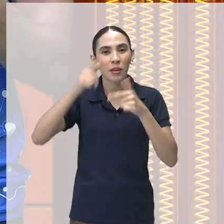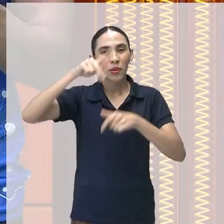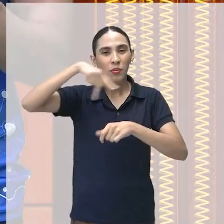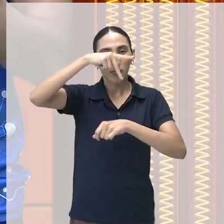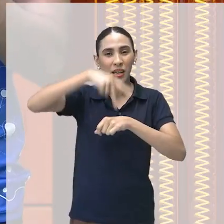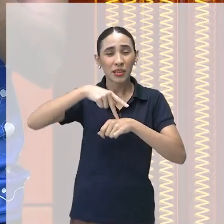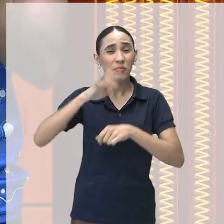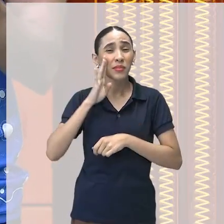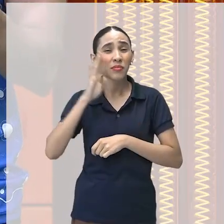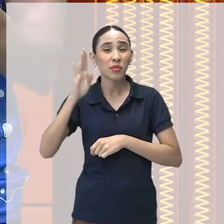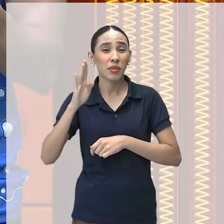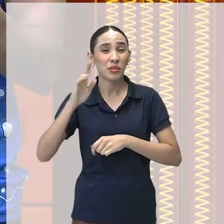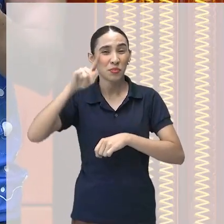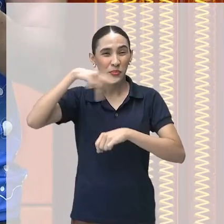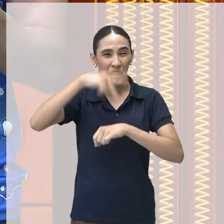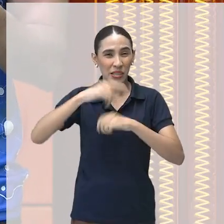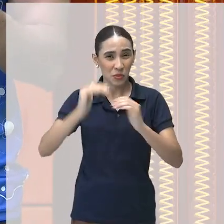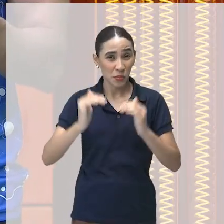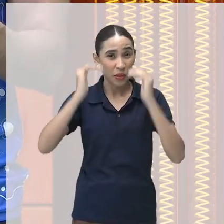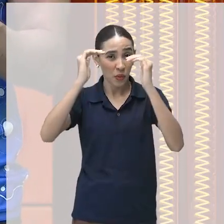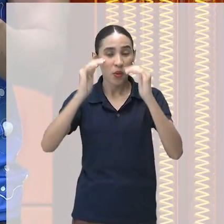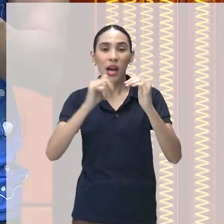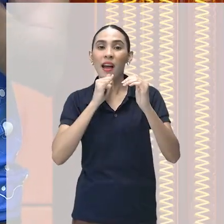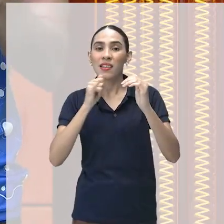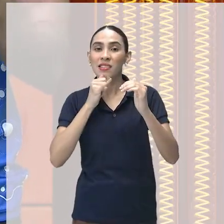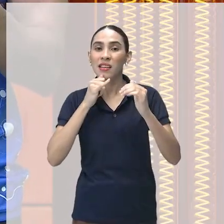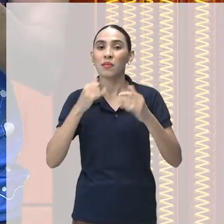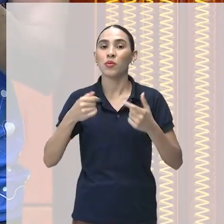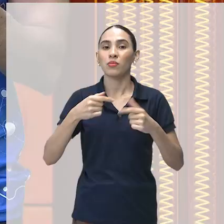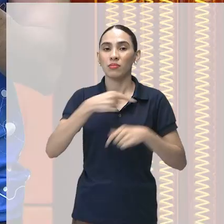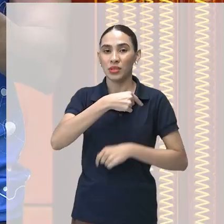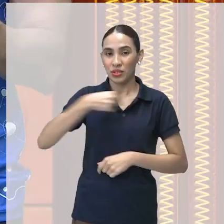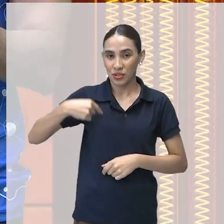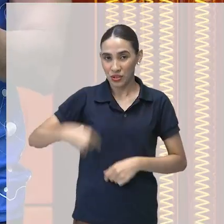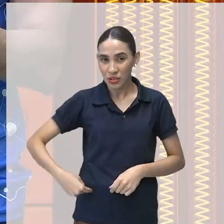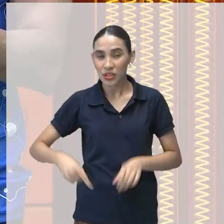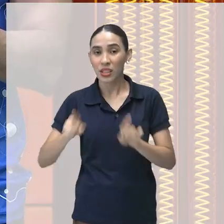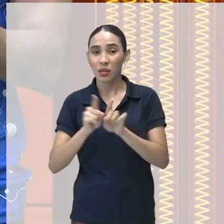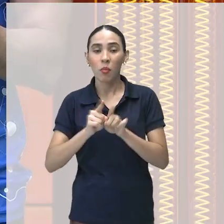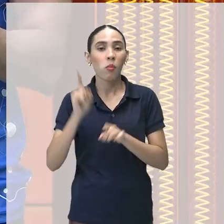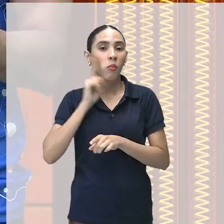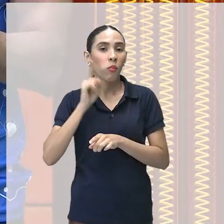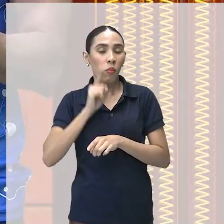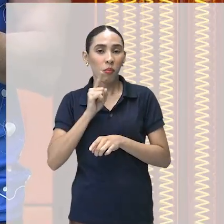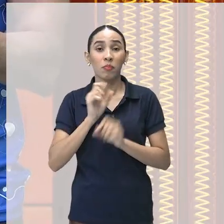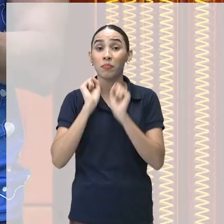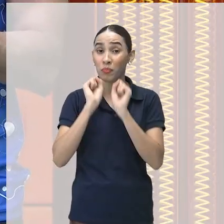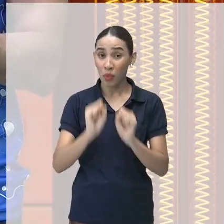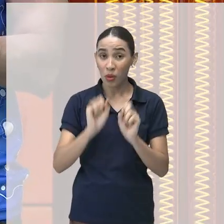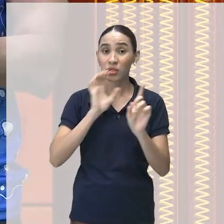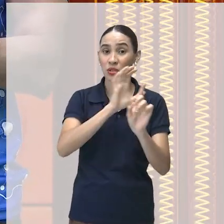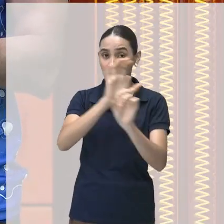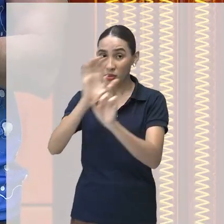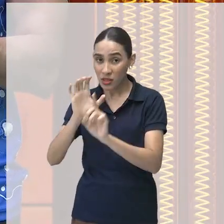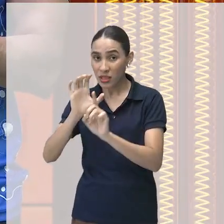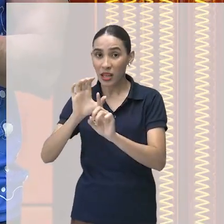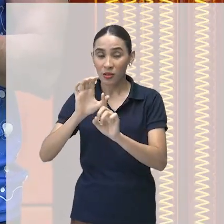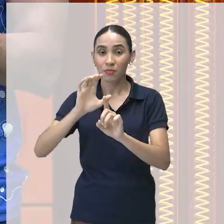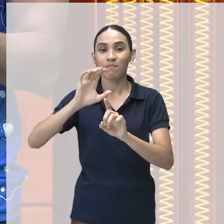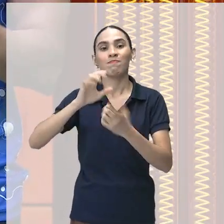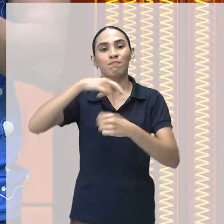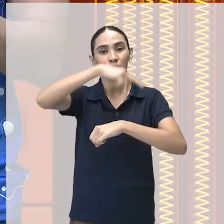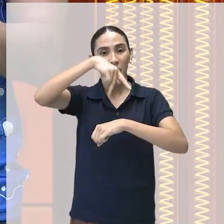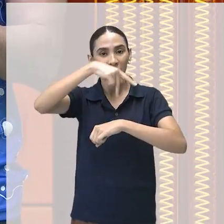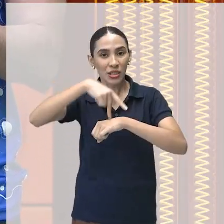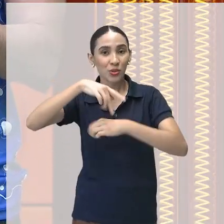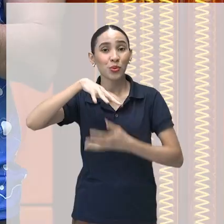nas superpotências econômicas, né, como por exemplo a China e os Estados Unidos, pode afetar as economias de todos os países do